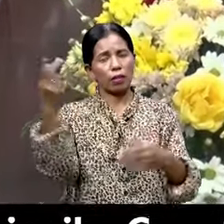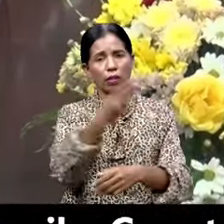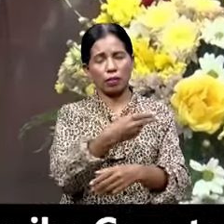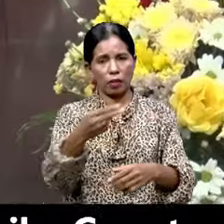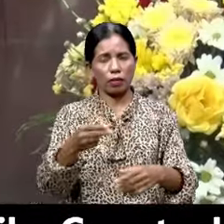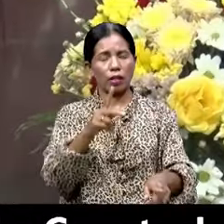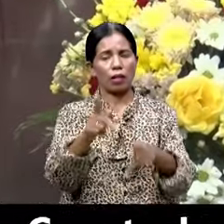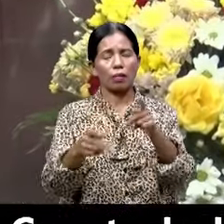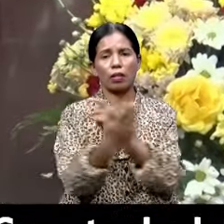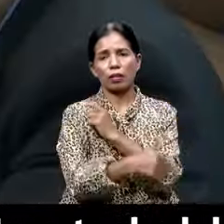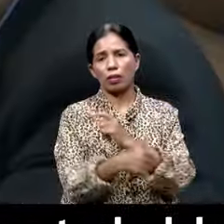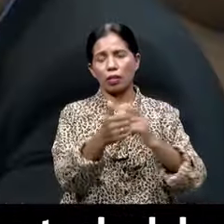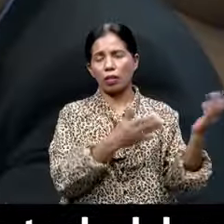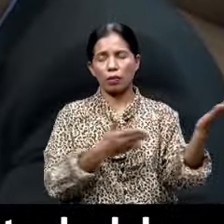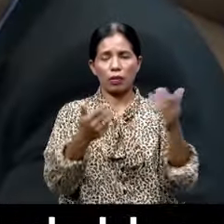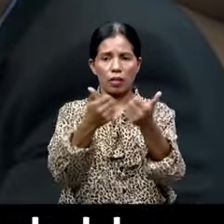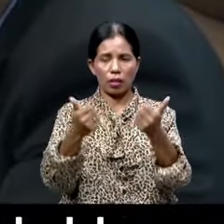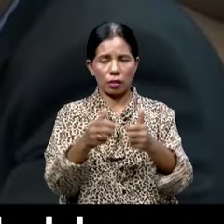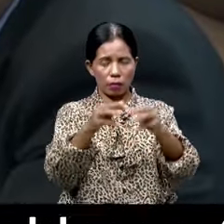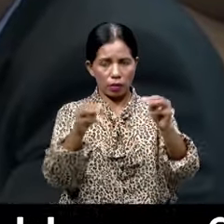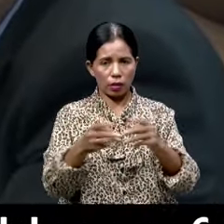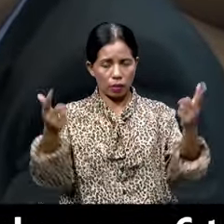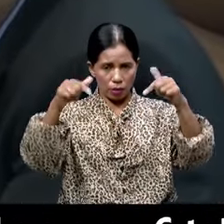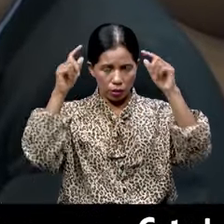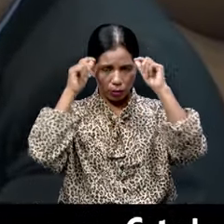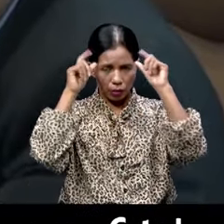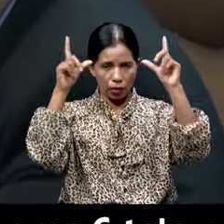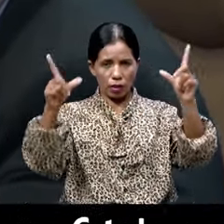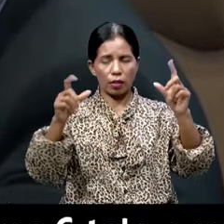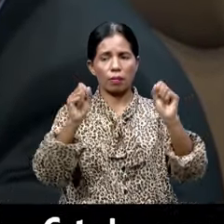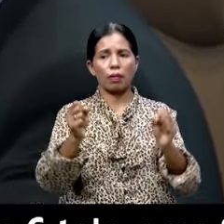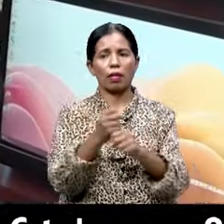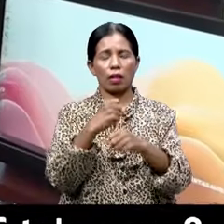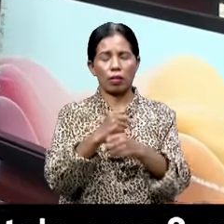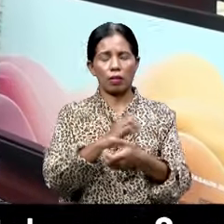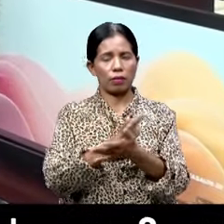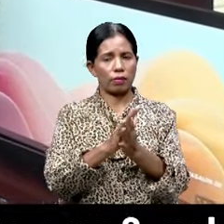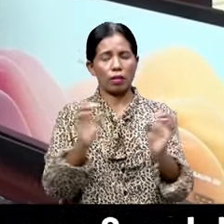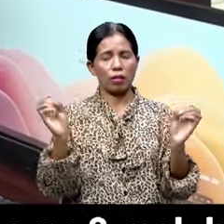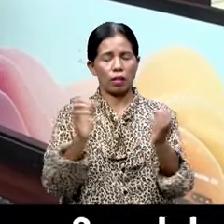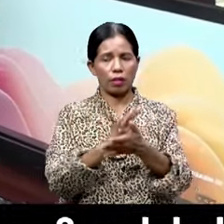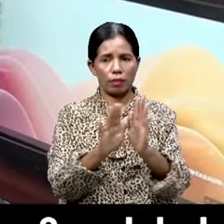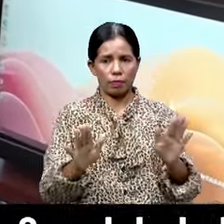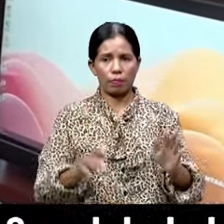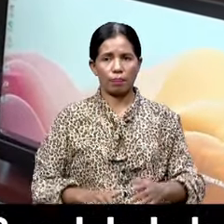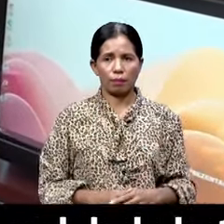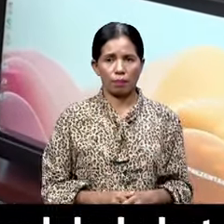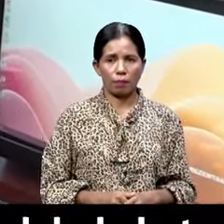mo cidadão estrangeiro nebe lori arte marciais tama e a território nacional nebe bele cria instabilidade. Agustinho da Costa, Romualdo Neves, GMN.